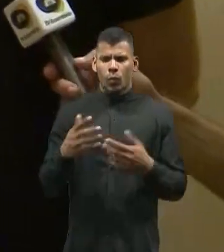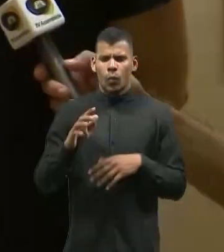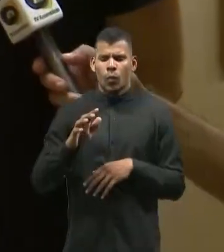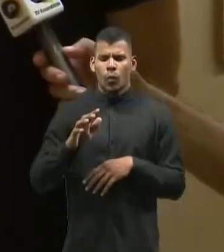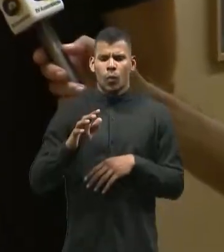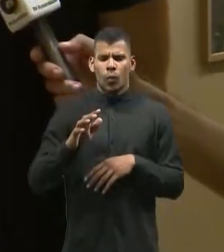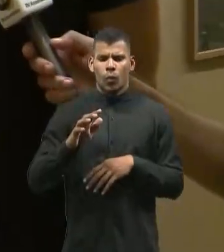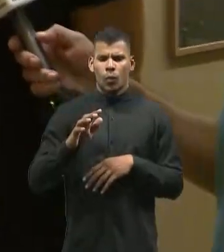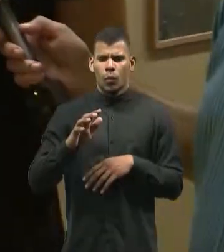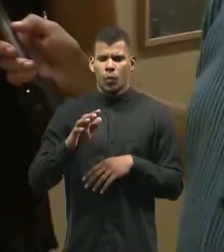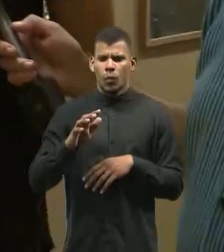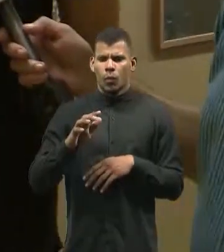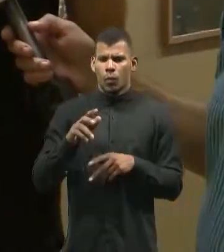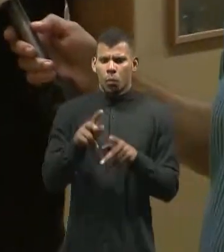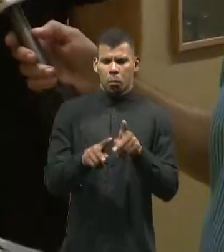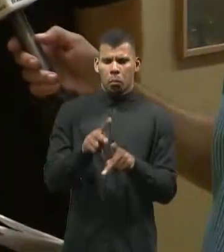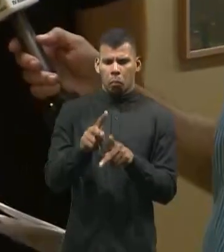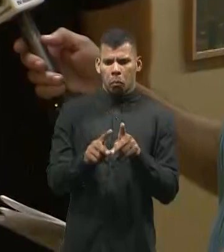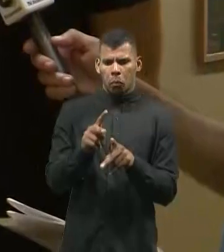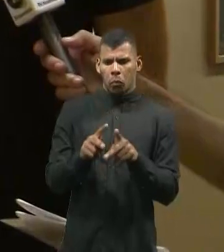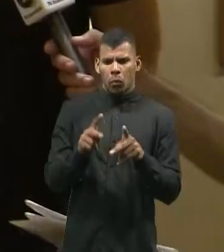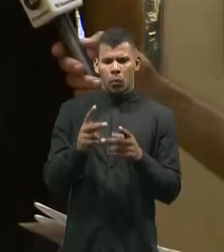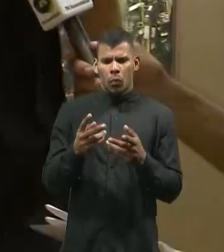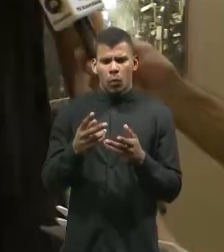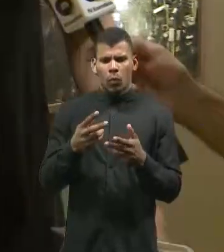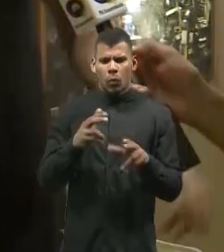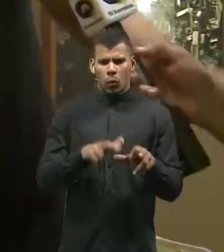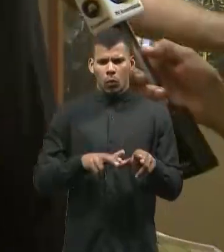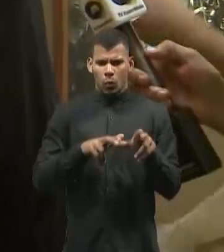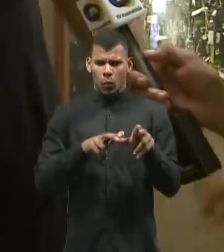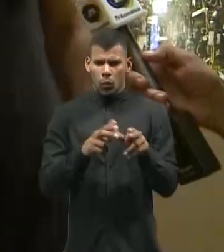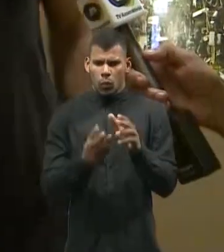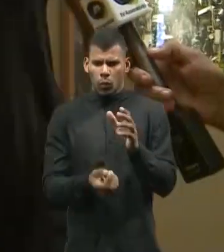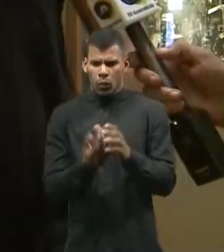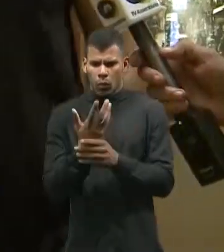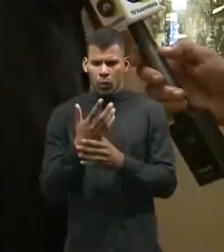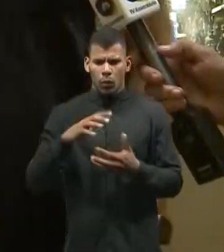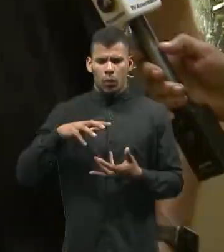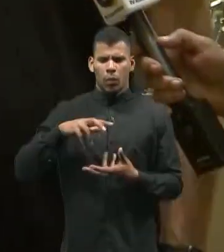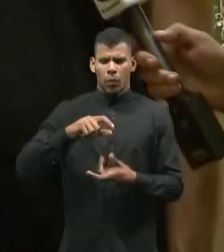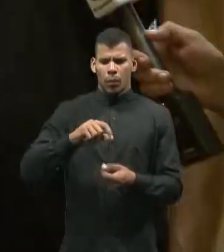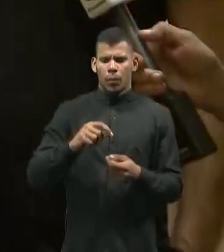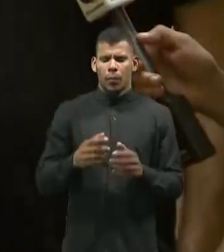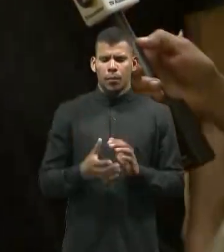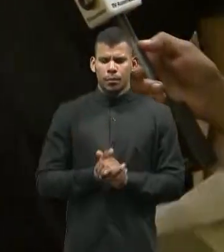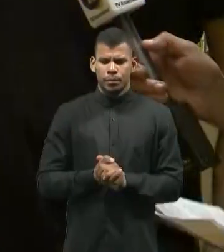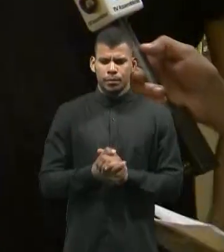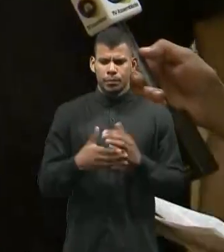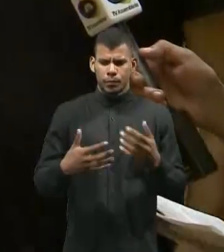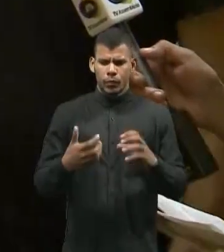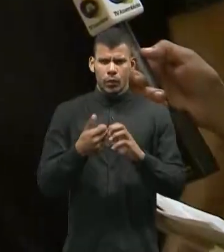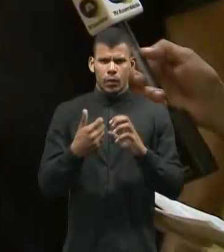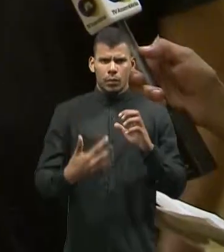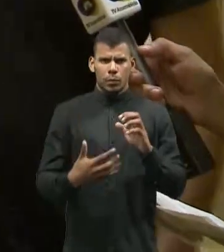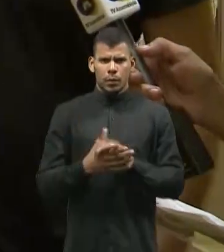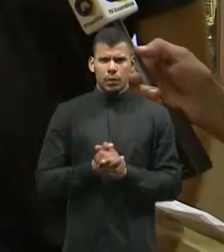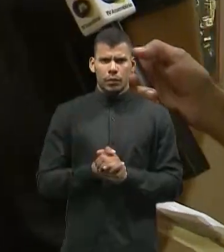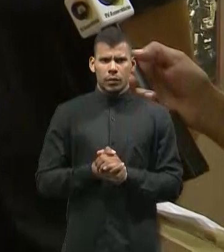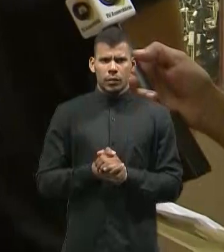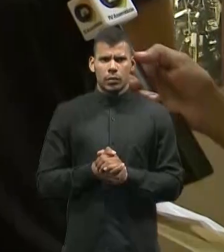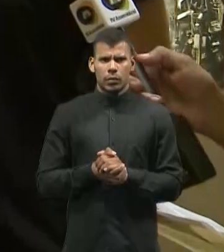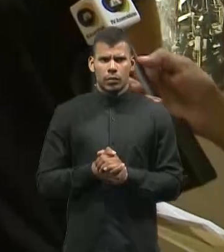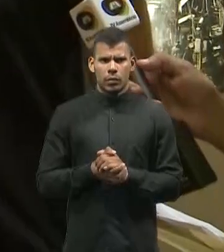pouco desses povos originários, né, que em teoria está aí a origem da humanidade, então tem vários aspectos nesse